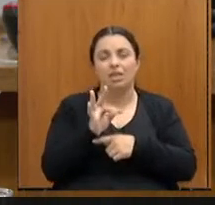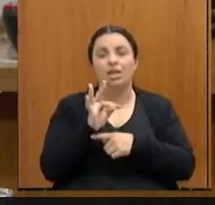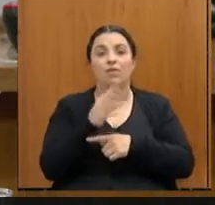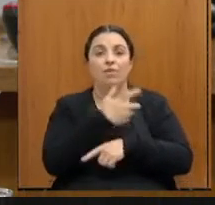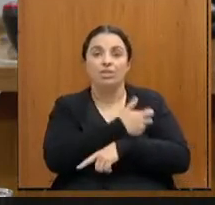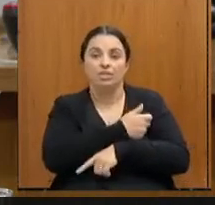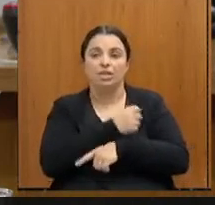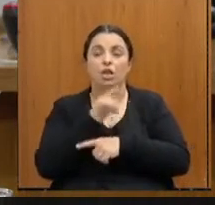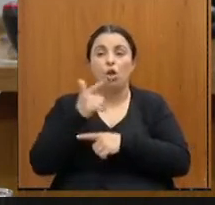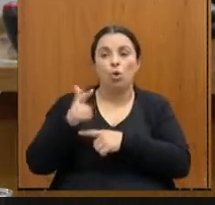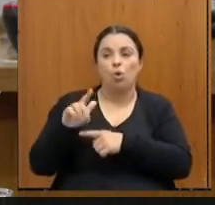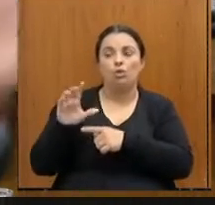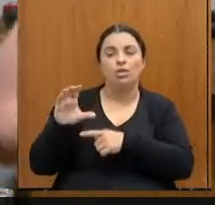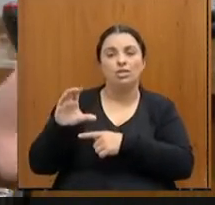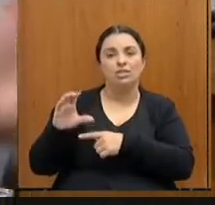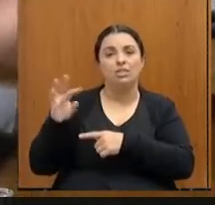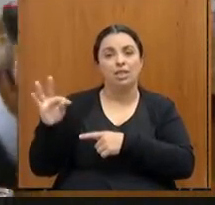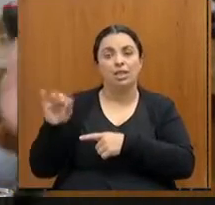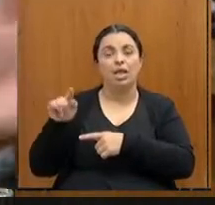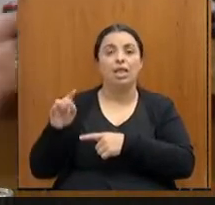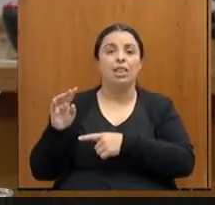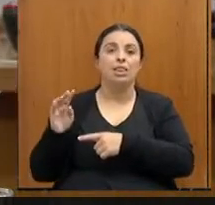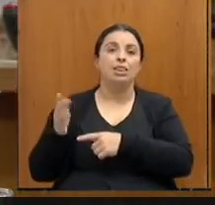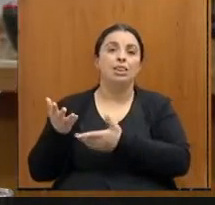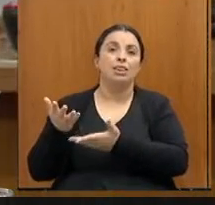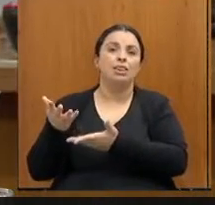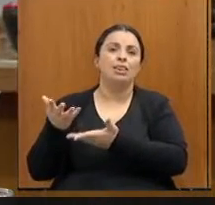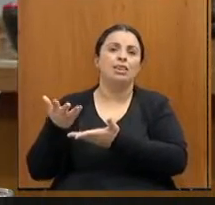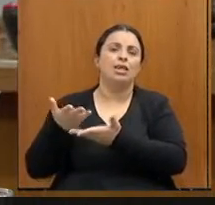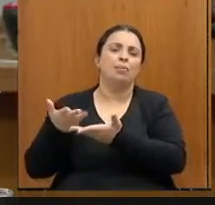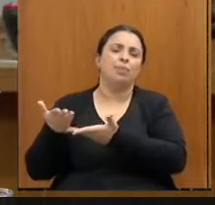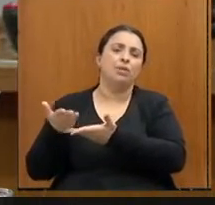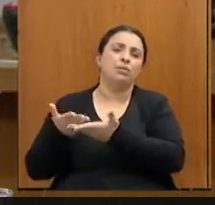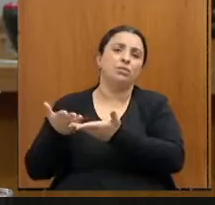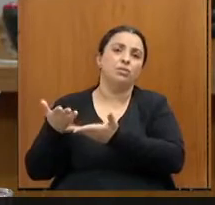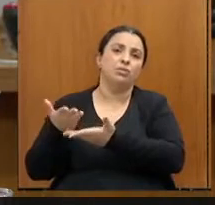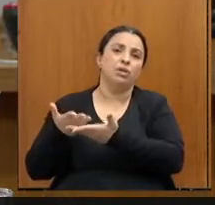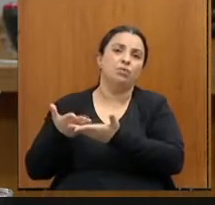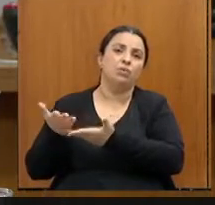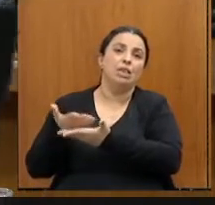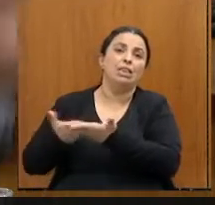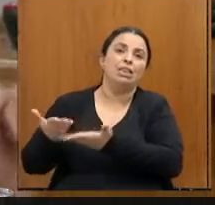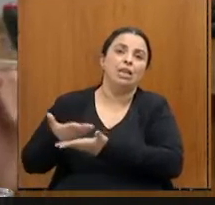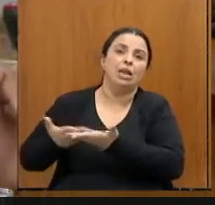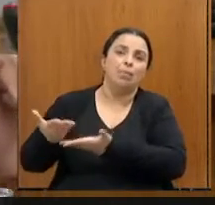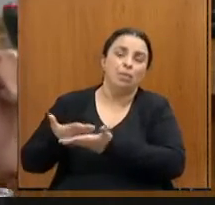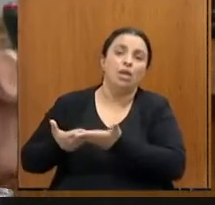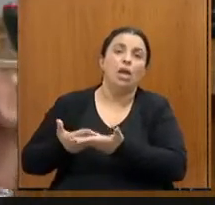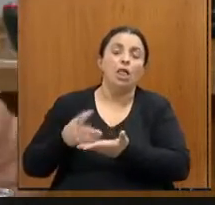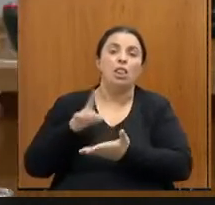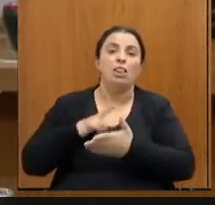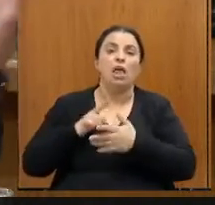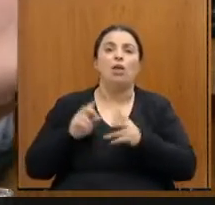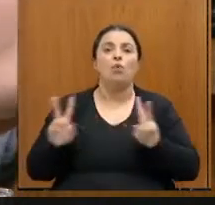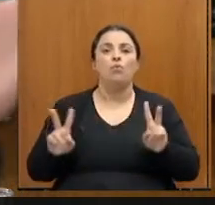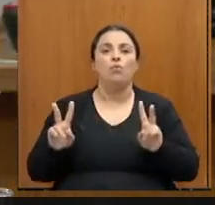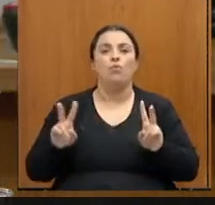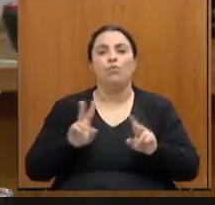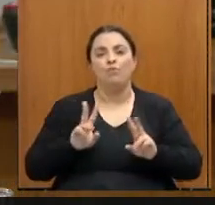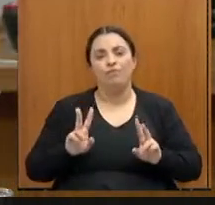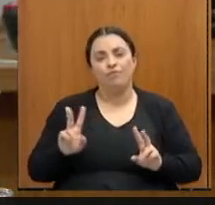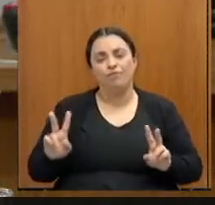terapias possam também teve o devido valor e o devido empenho para que a gente possa nos preparar não só para se a pandemia